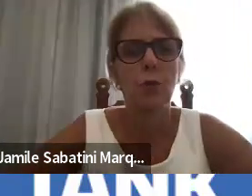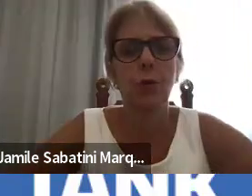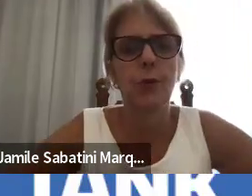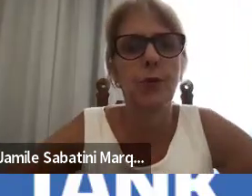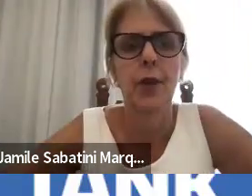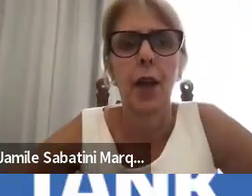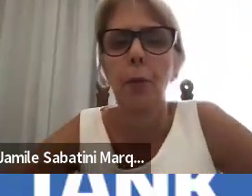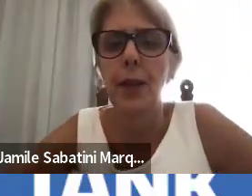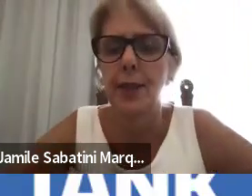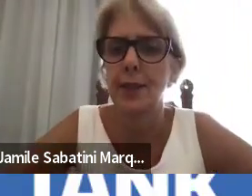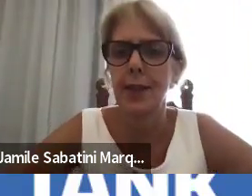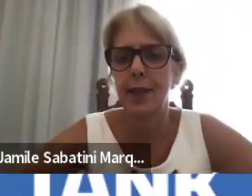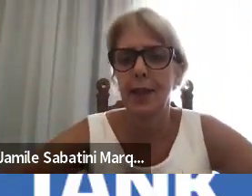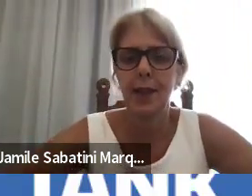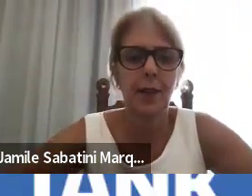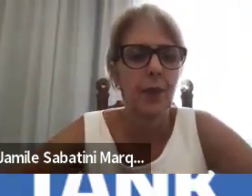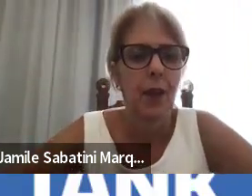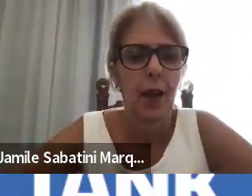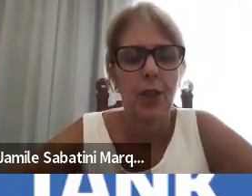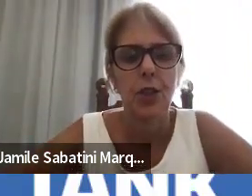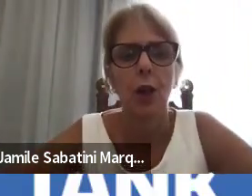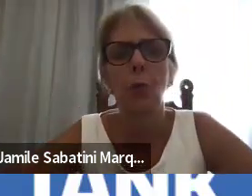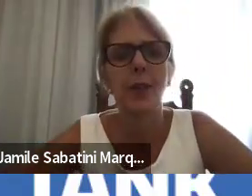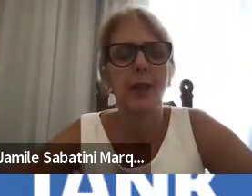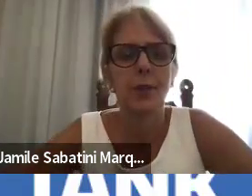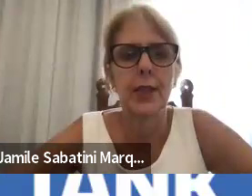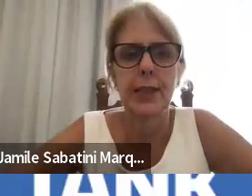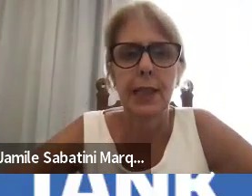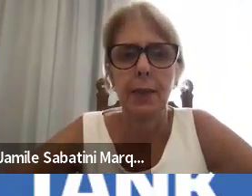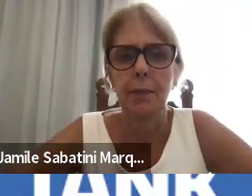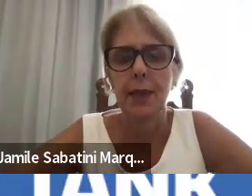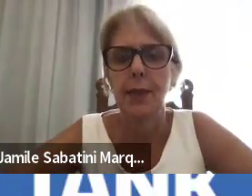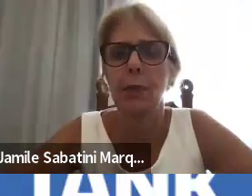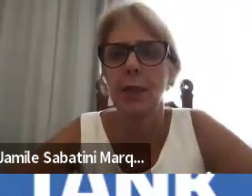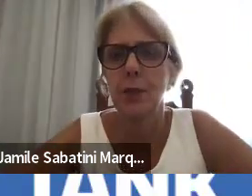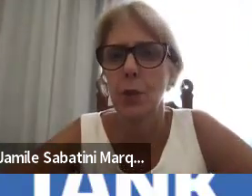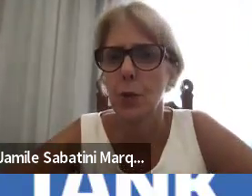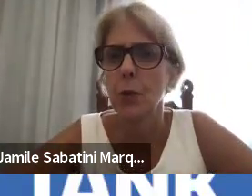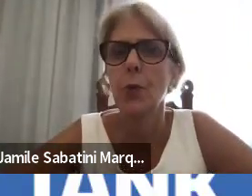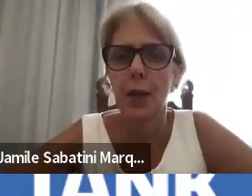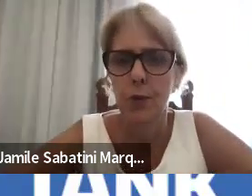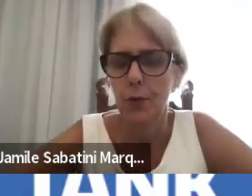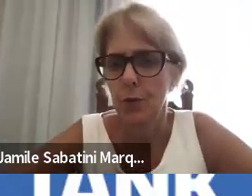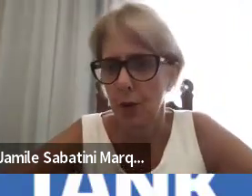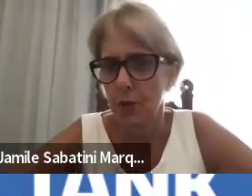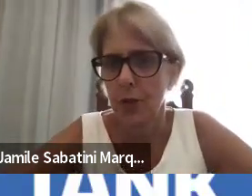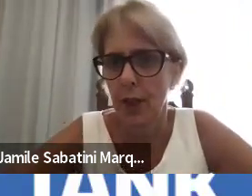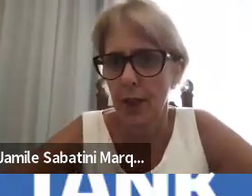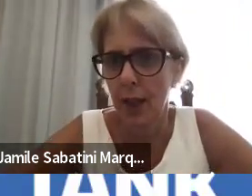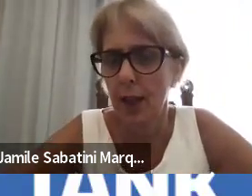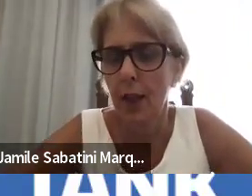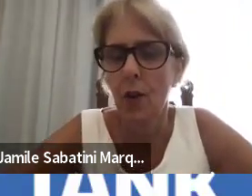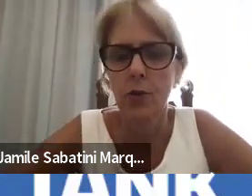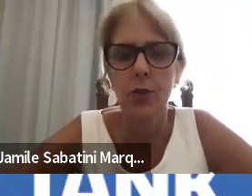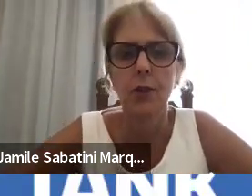Bom dia a todos. É um prazer estar aqui. A gente está completando nesse mês 1 ano do nosso